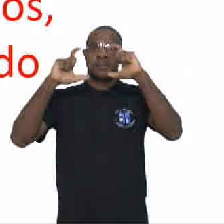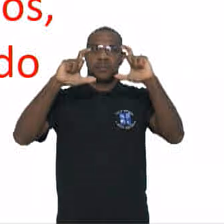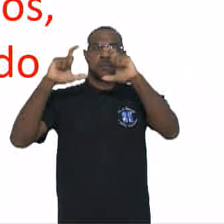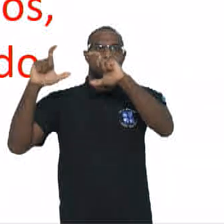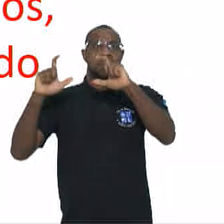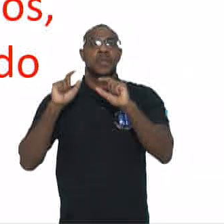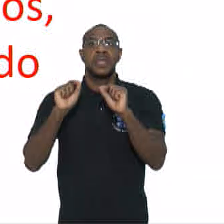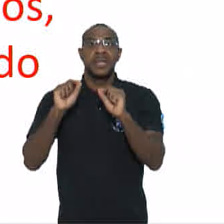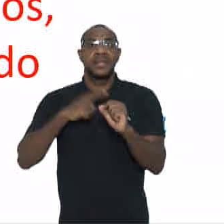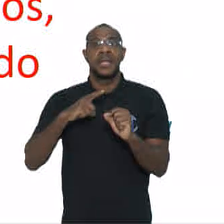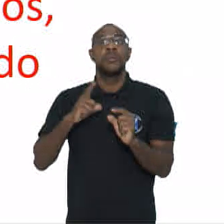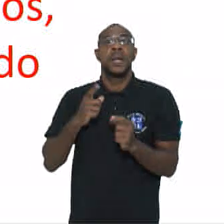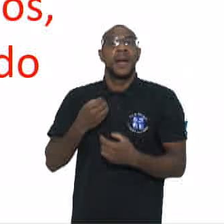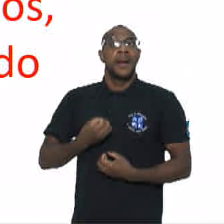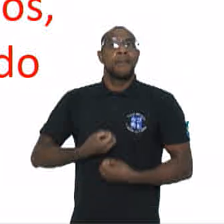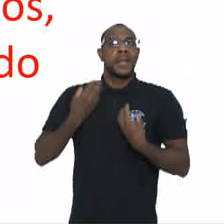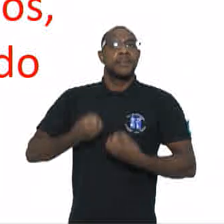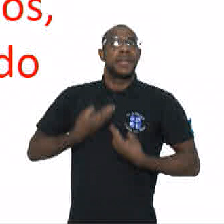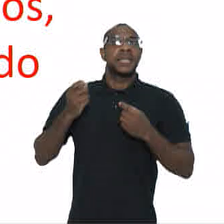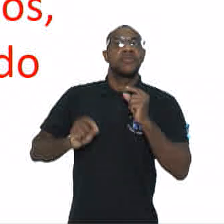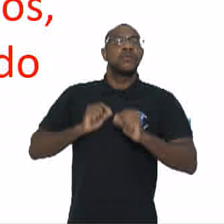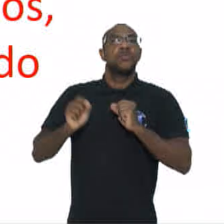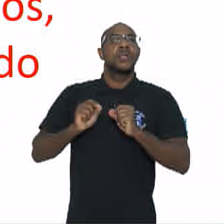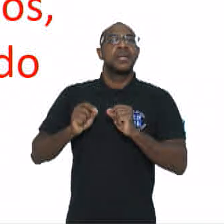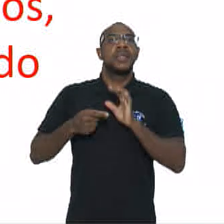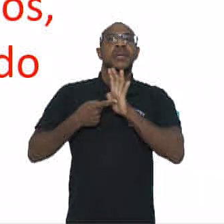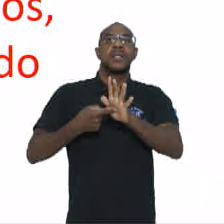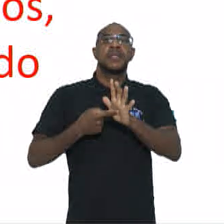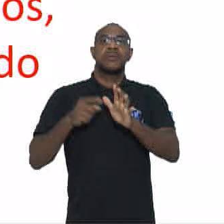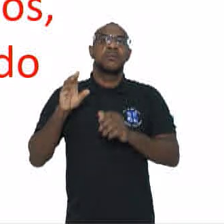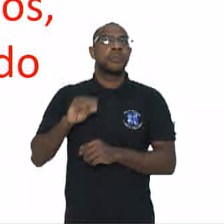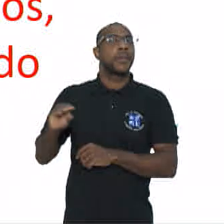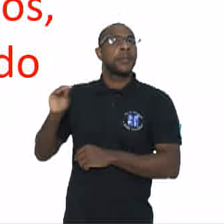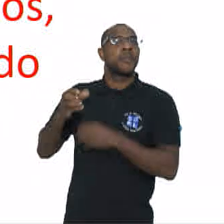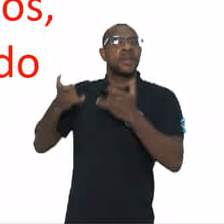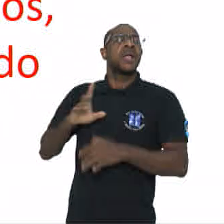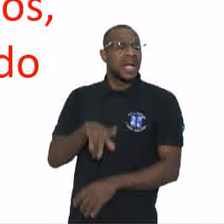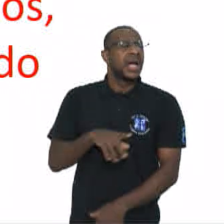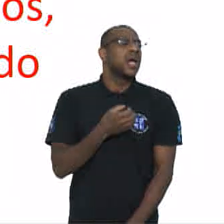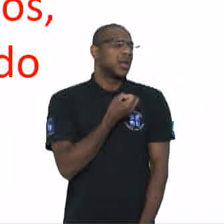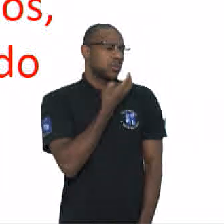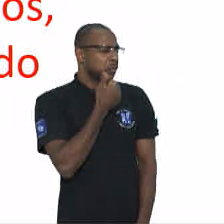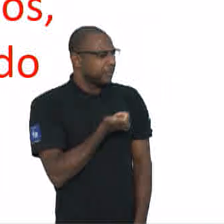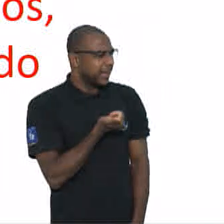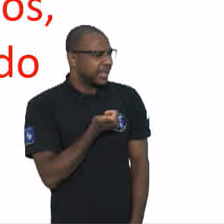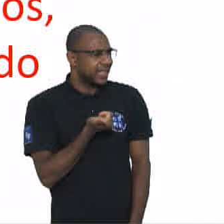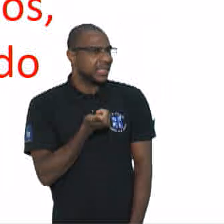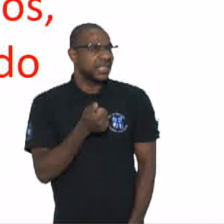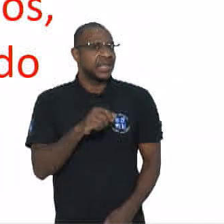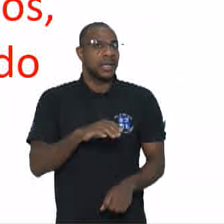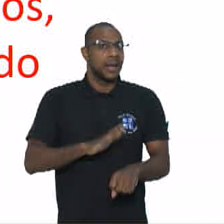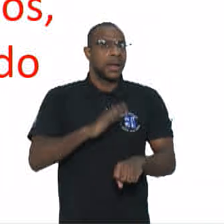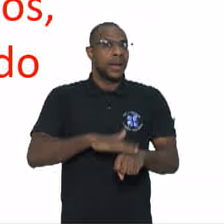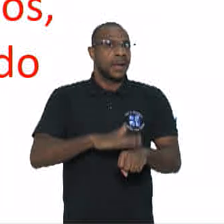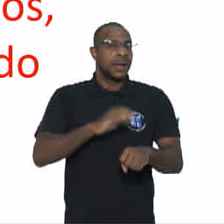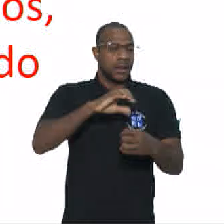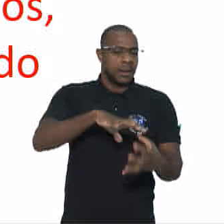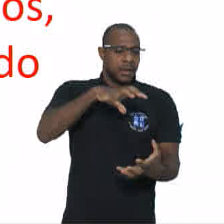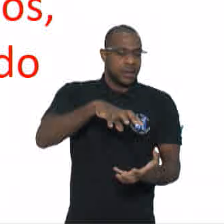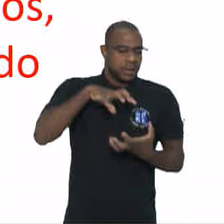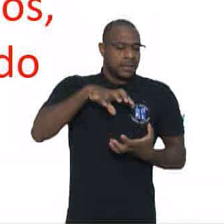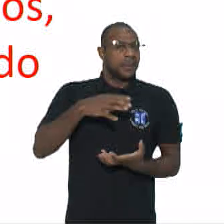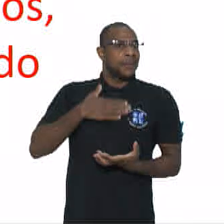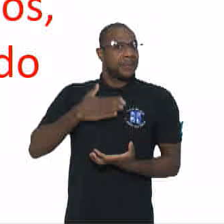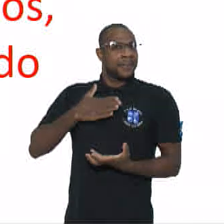de expectativa por parte do Garfield ao dizer tudo bem e sobra mais para mim, né? Vocês percebem que ele